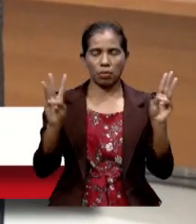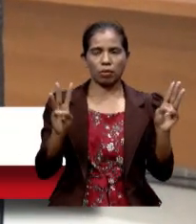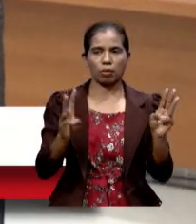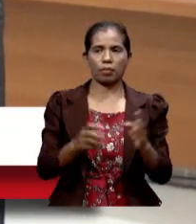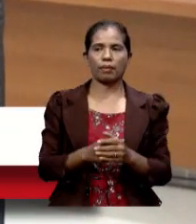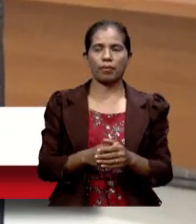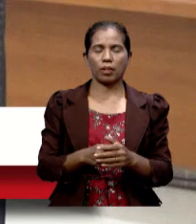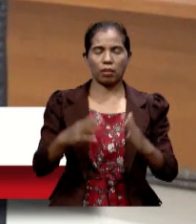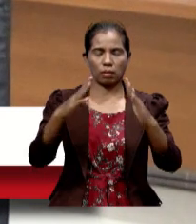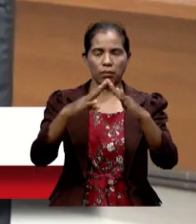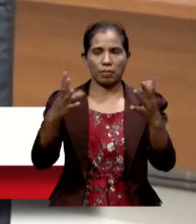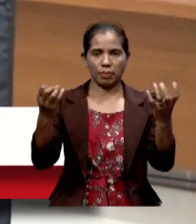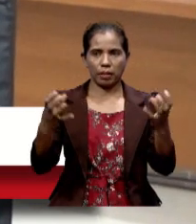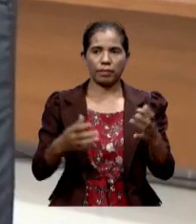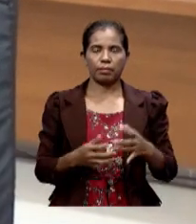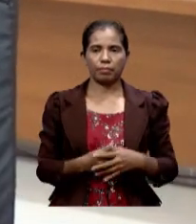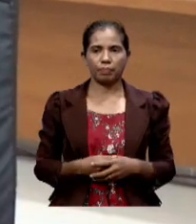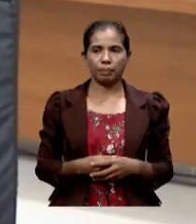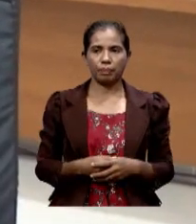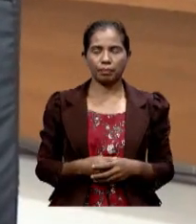uma logo que dá então está